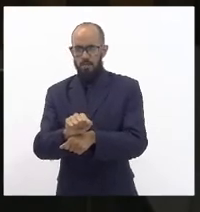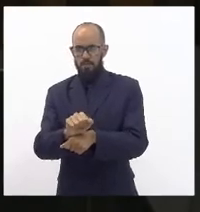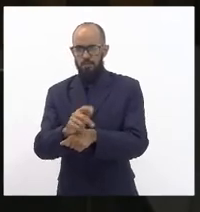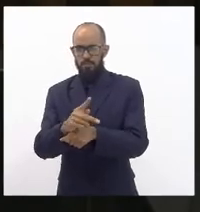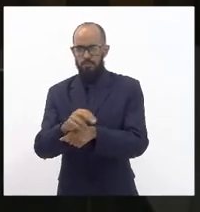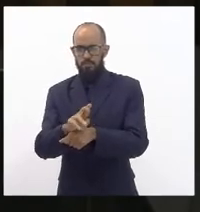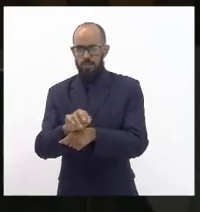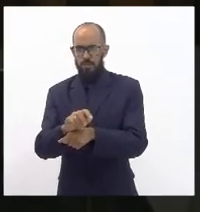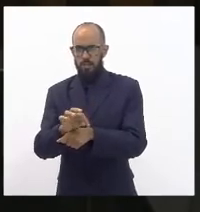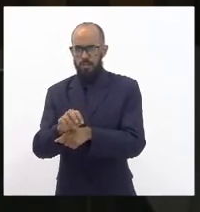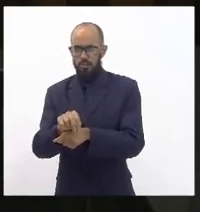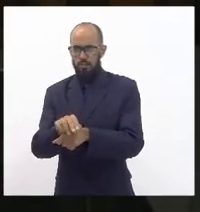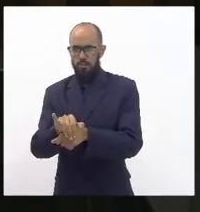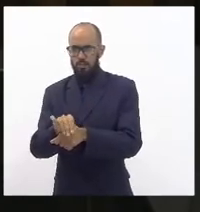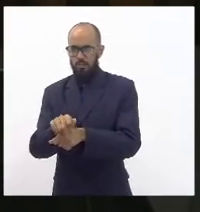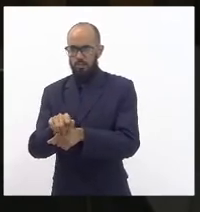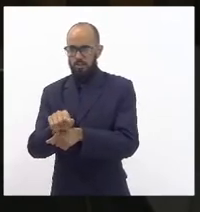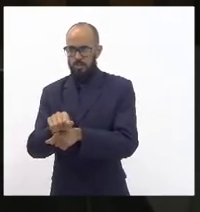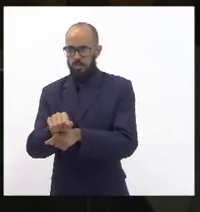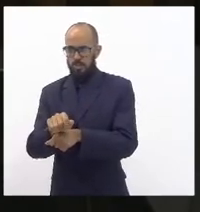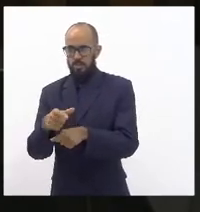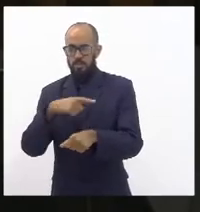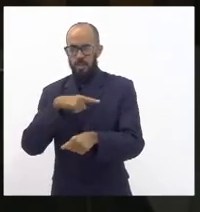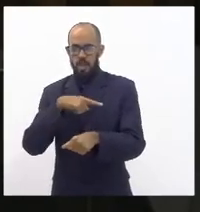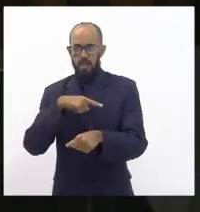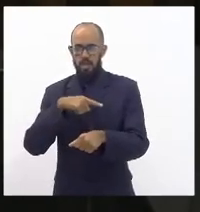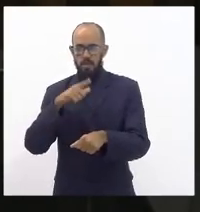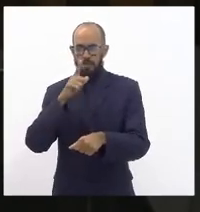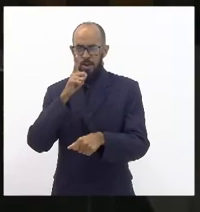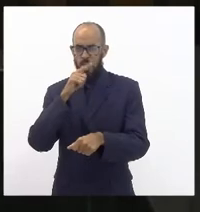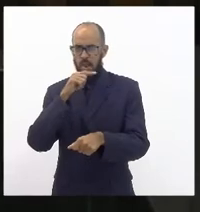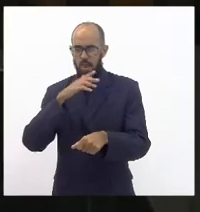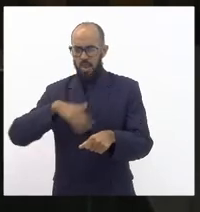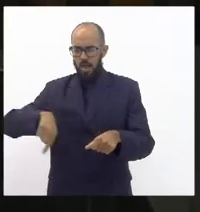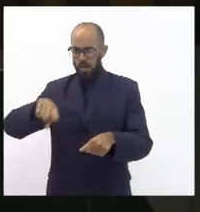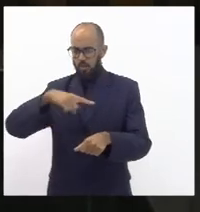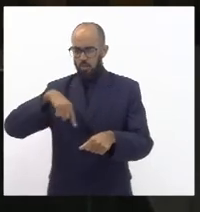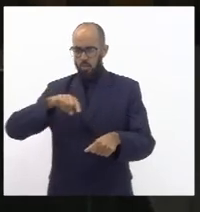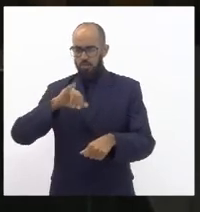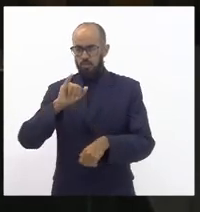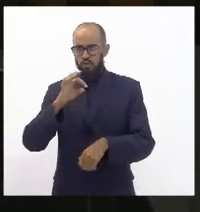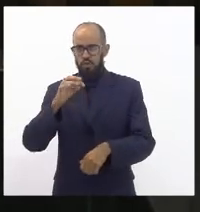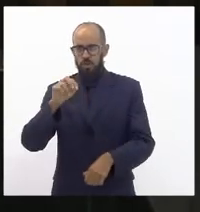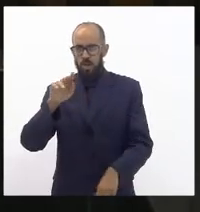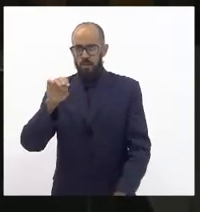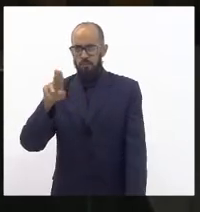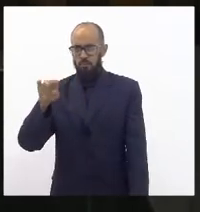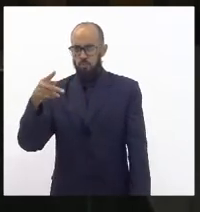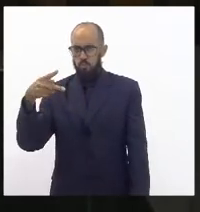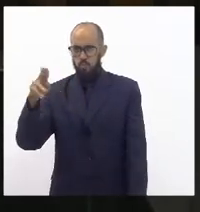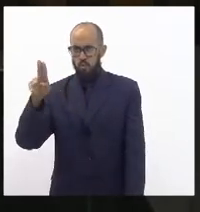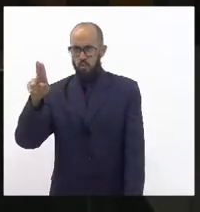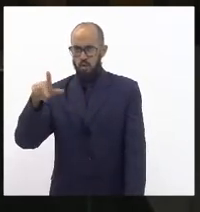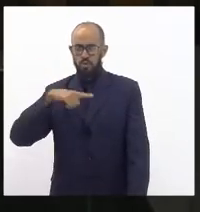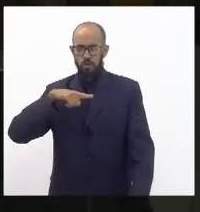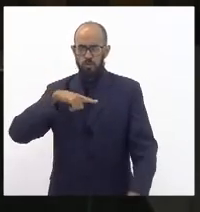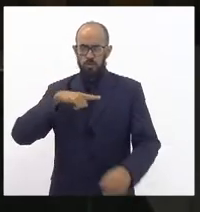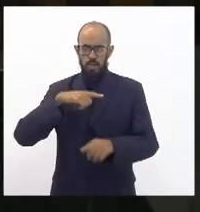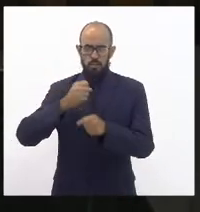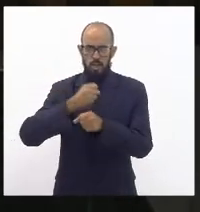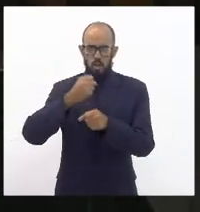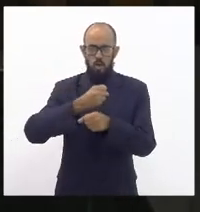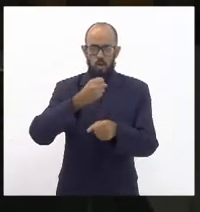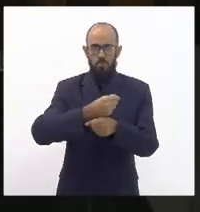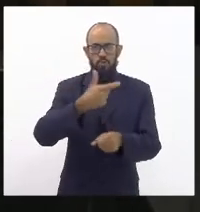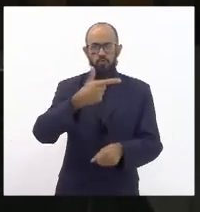problema hoje muito sério é um sistema lagunar de Itaipu e Piratininga a gente tem as obras do Parque Eólico é uma obra de